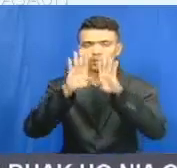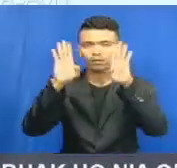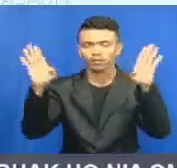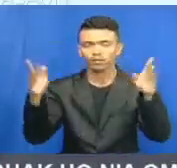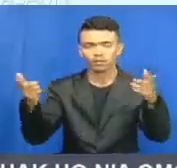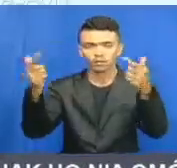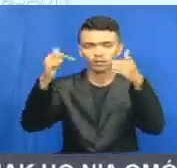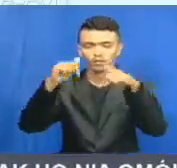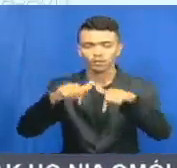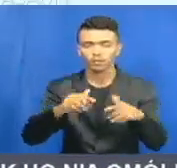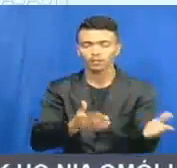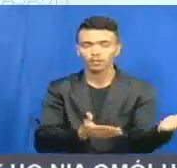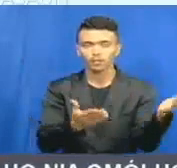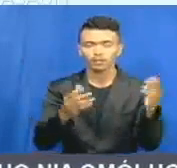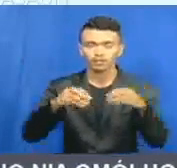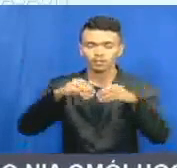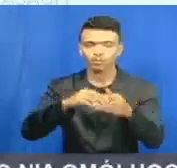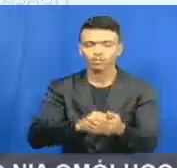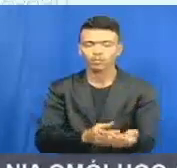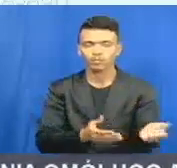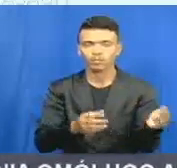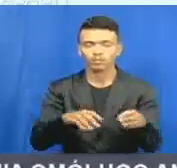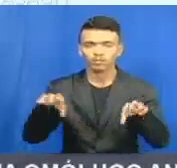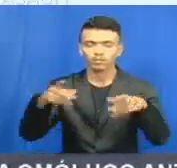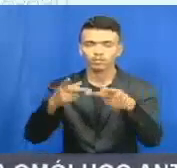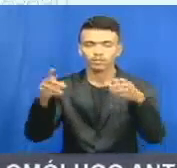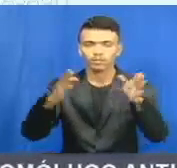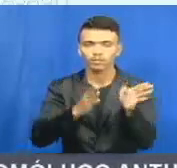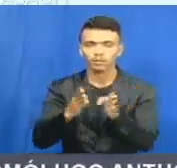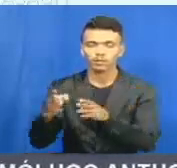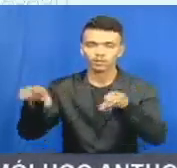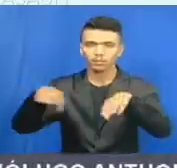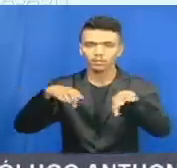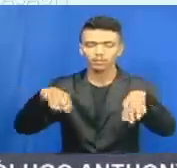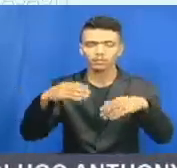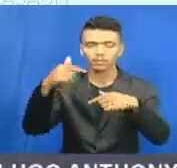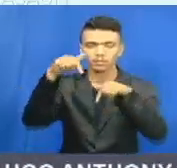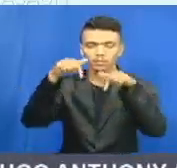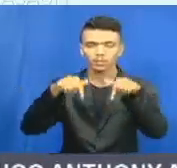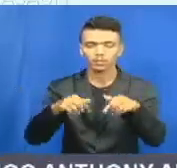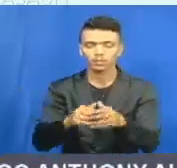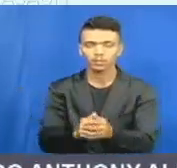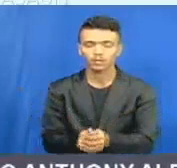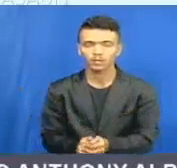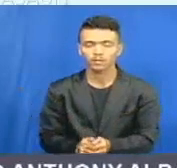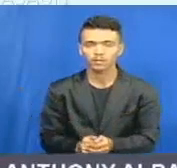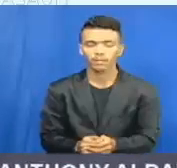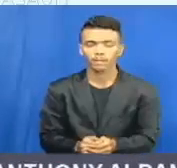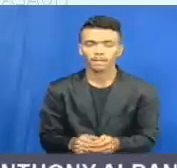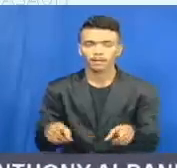Para kita tulungi hamil ini desemprego ini kena rela lalu kita tuh kompetisi ya nasang sera asuhi sefoke kuliah